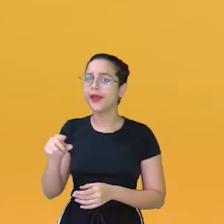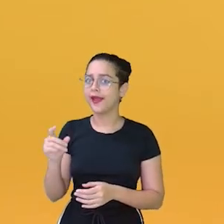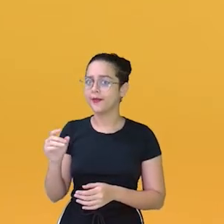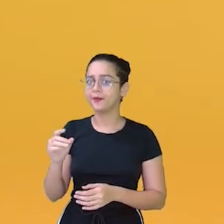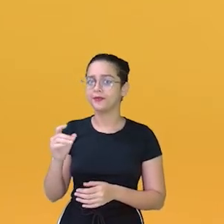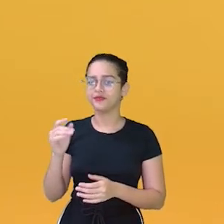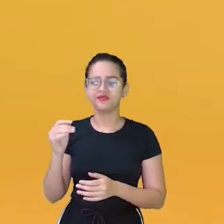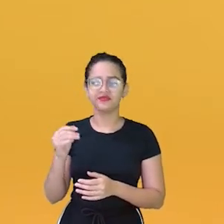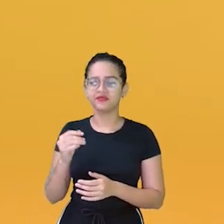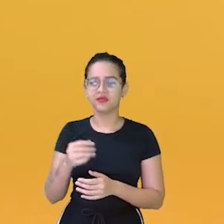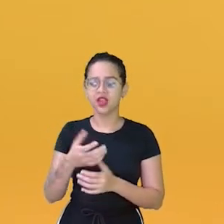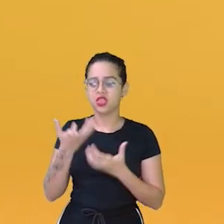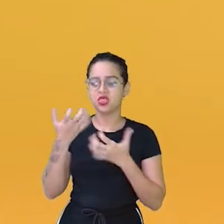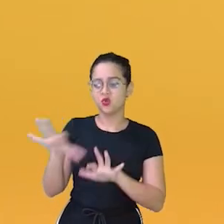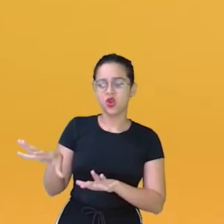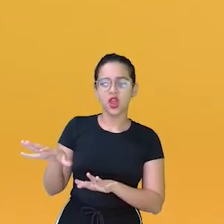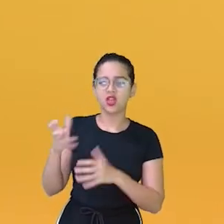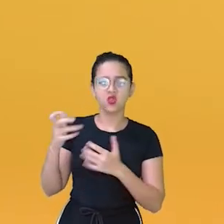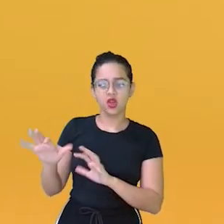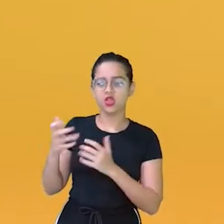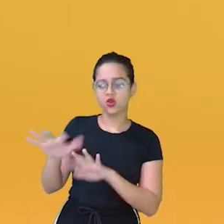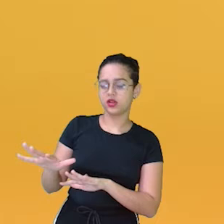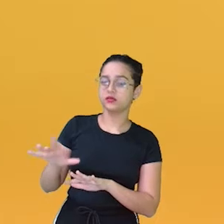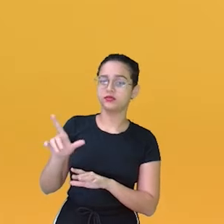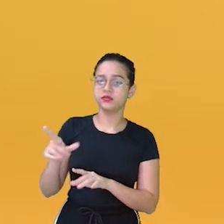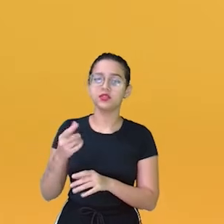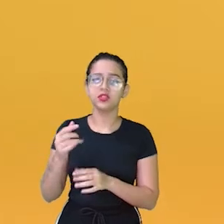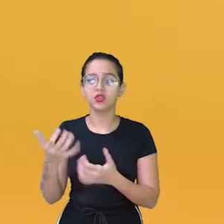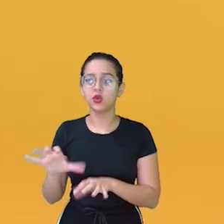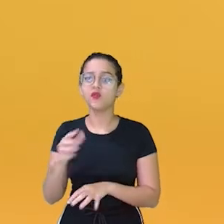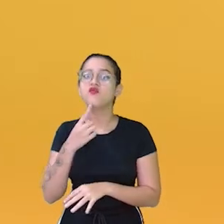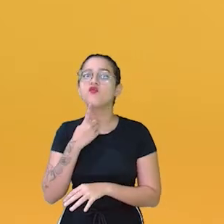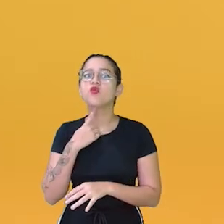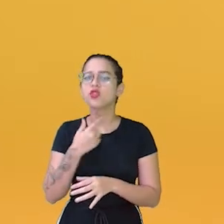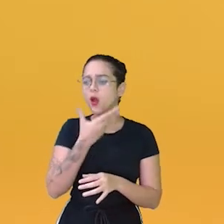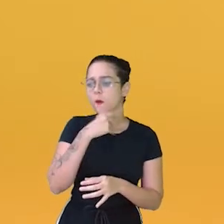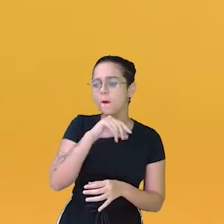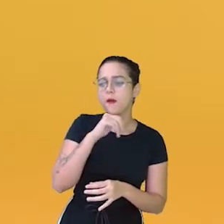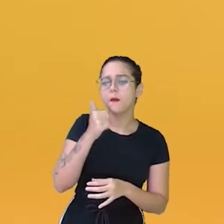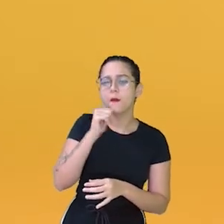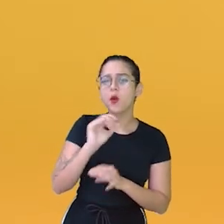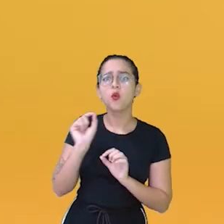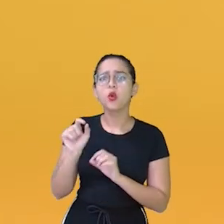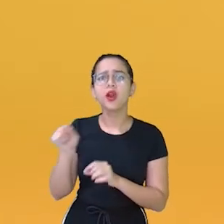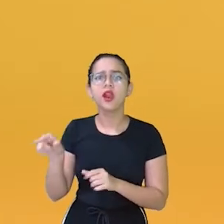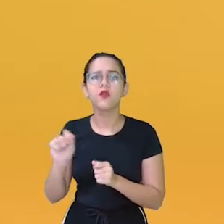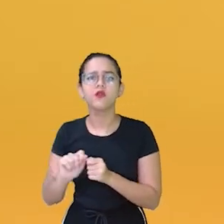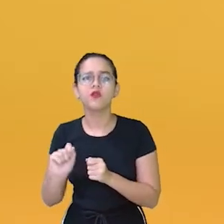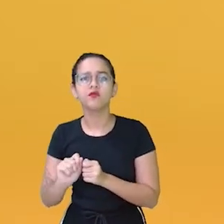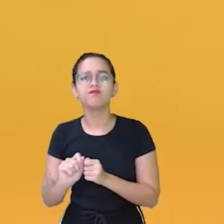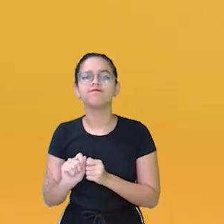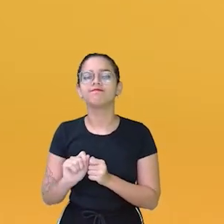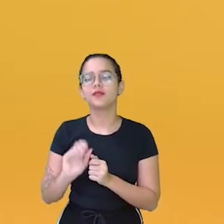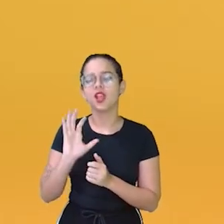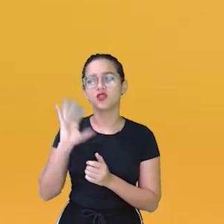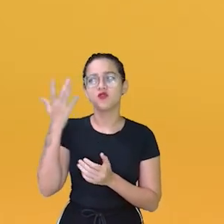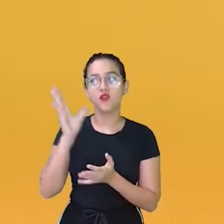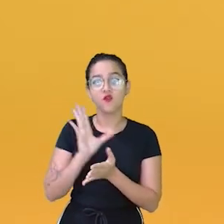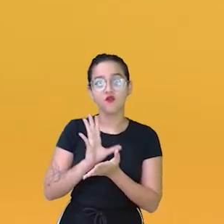e não queria fazer a vontade dos pais, não queria se casar, o que ela fez? Resolveu